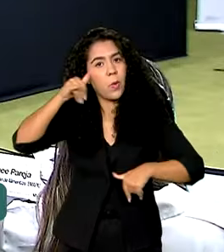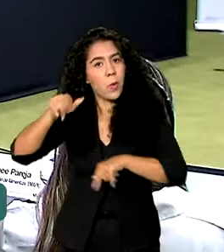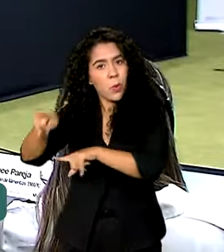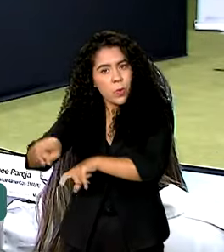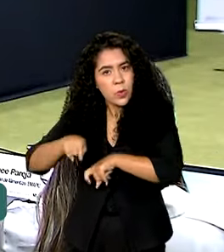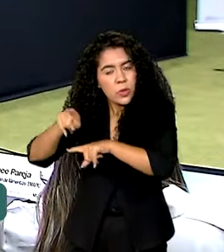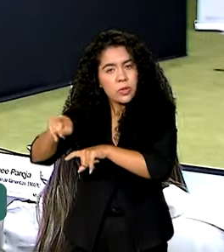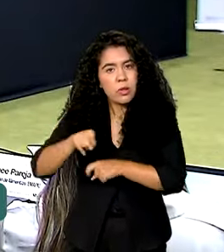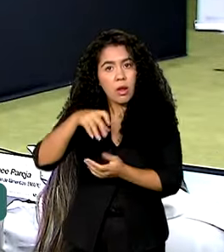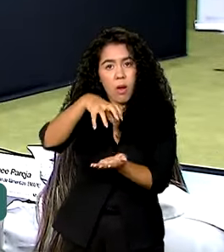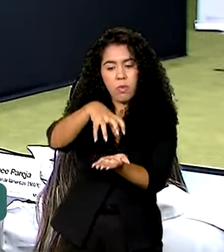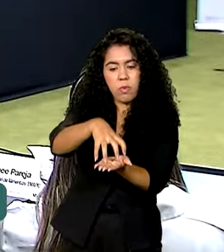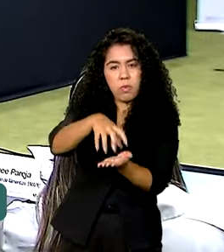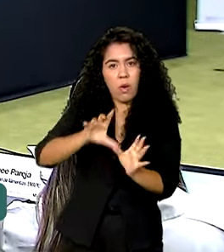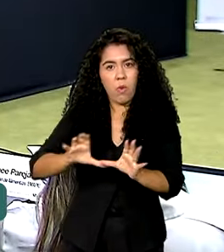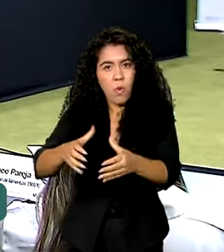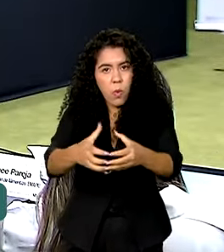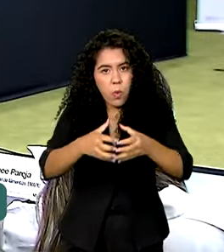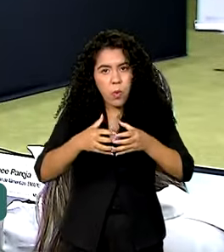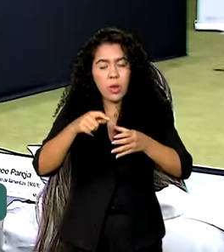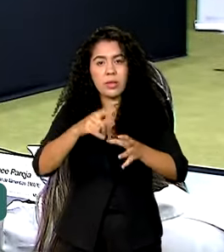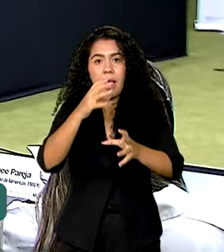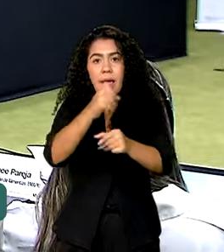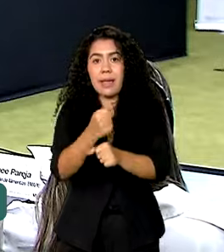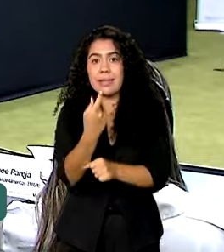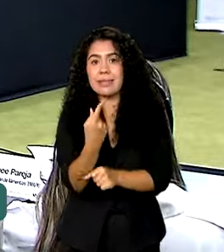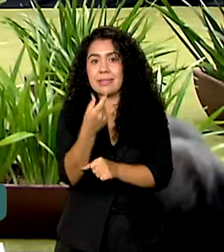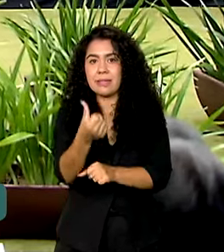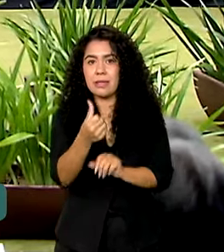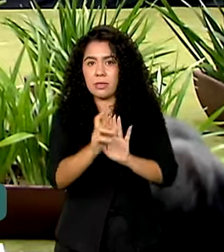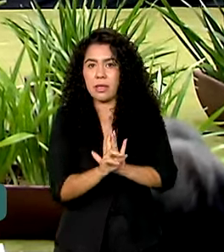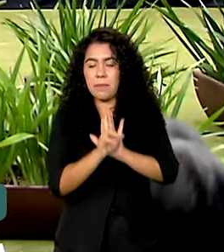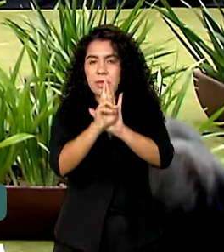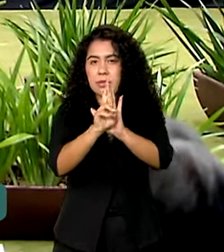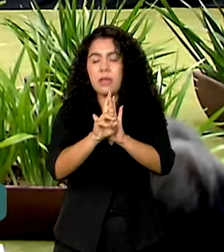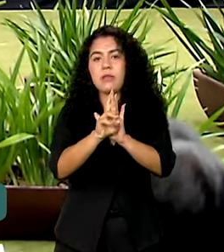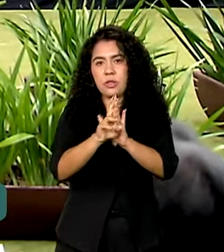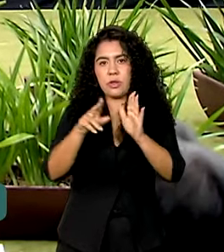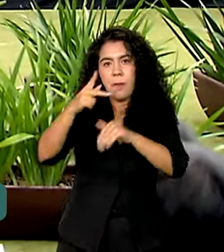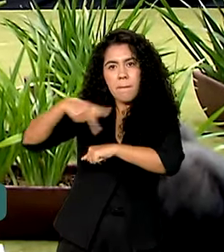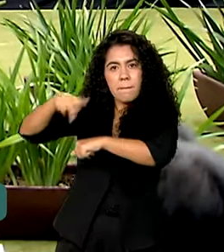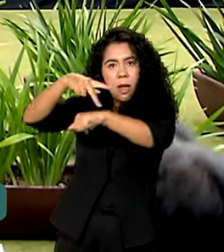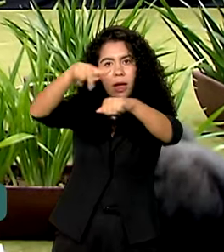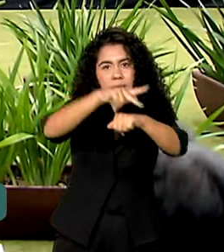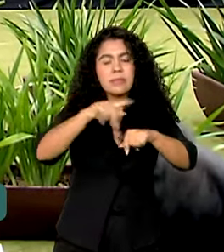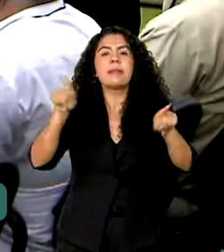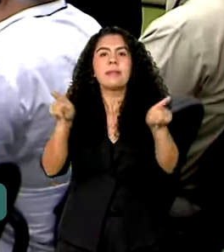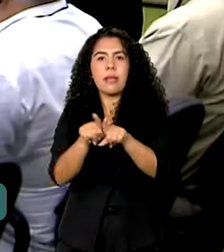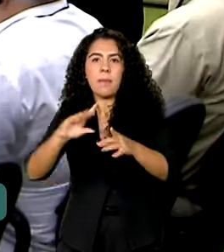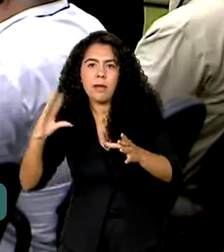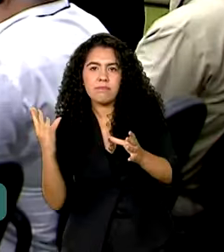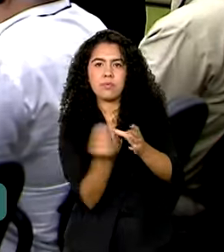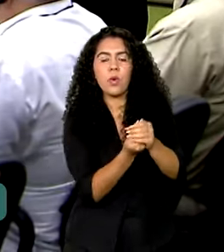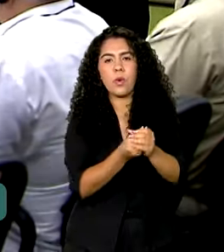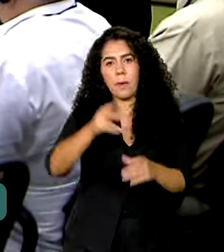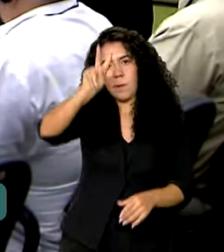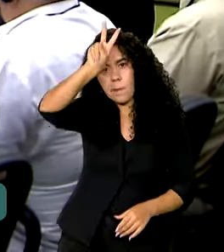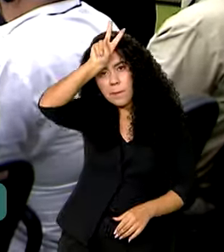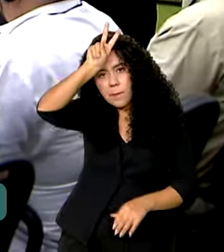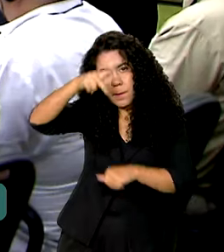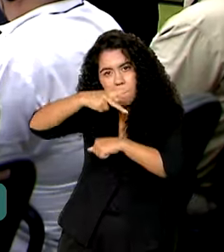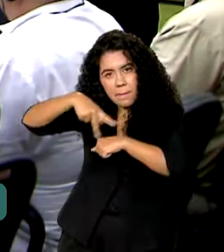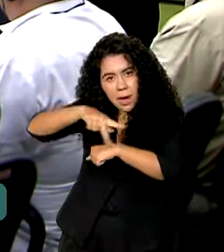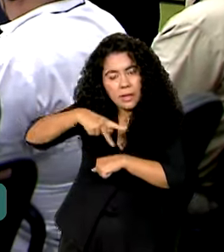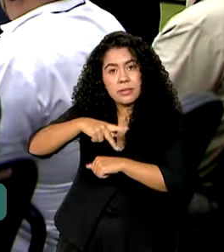A rede é composta por 16 países, mais o Peru, que agora aderiu à iniciativa. Foi criada há 10